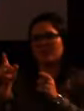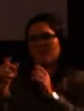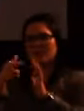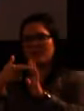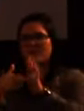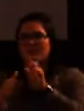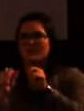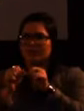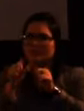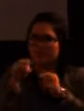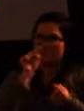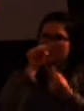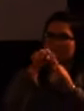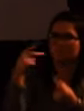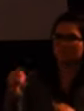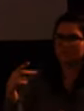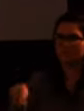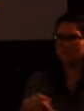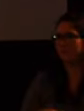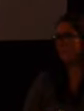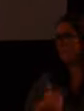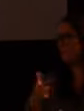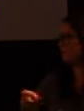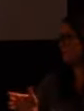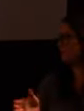vem com esse objetivo. Pode passar.